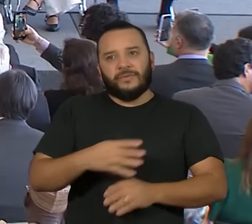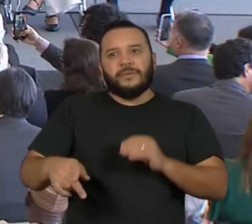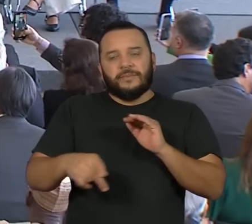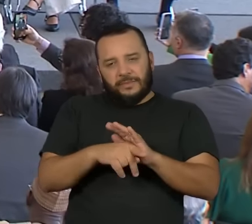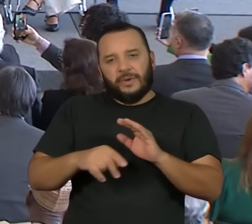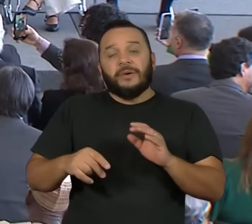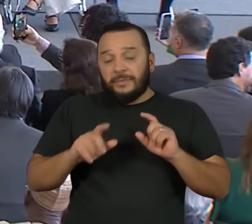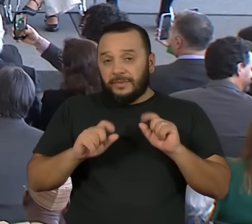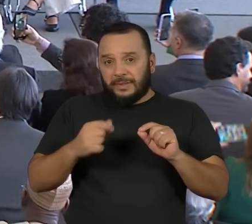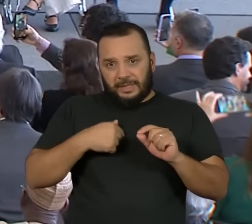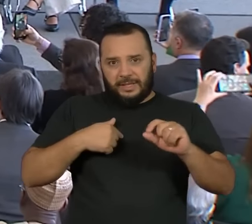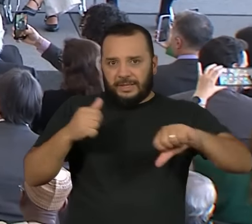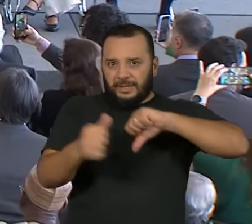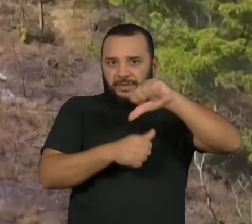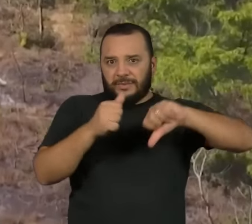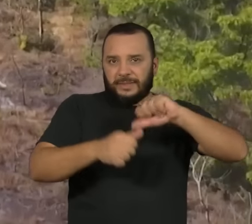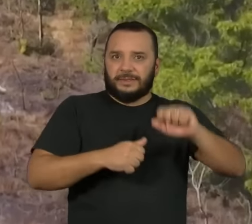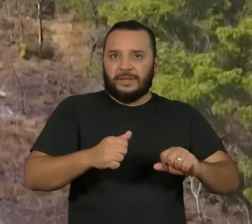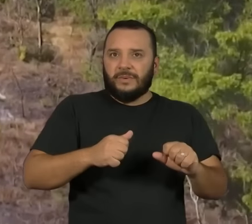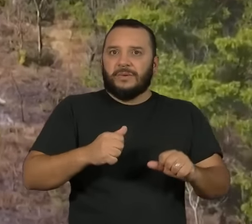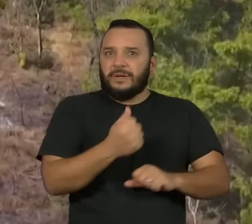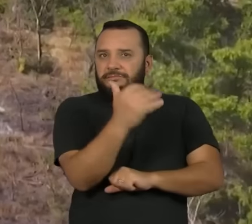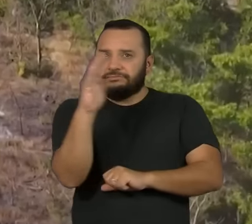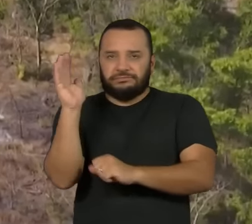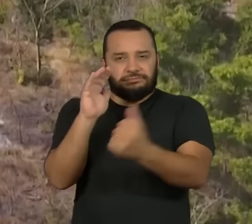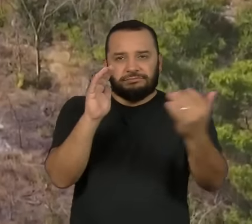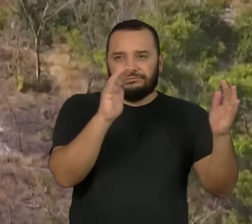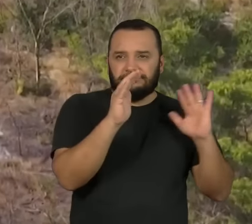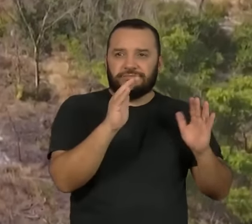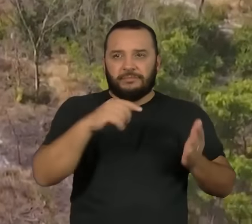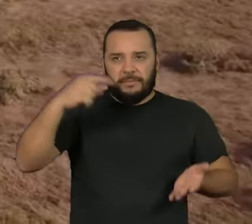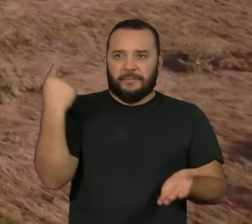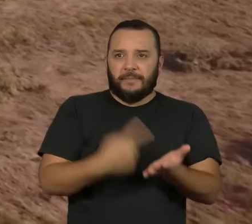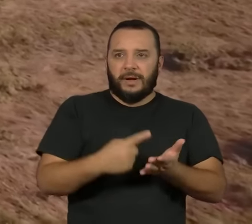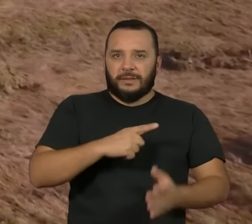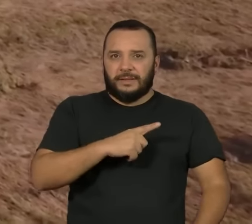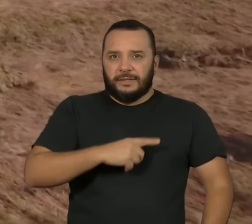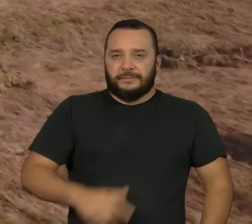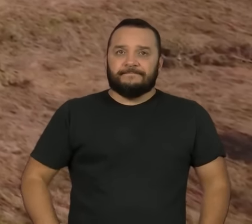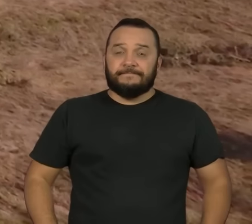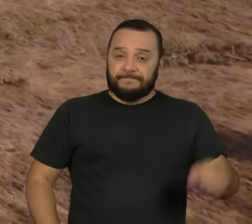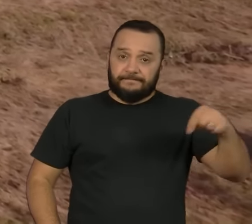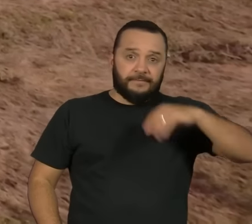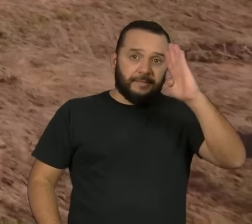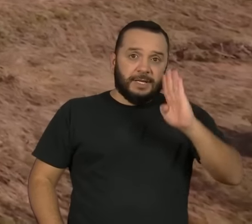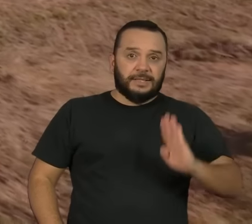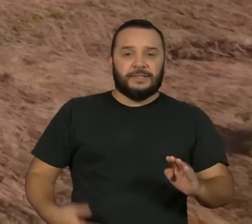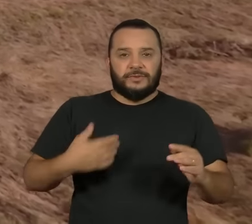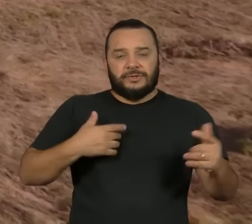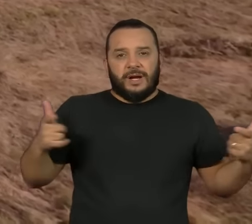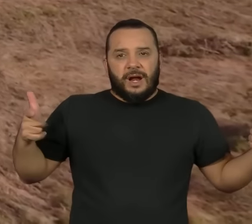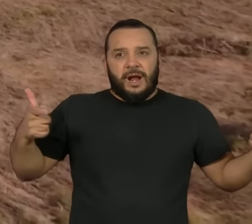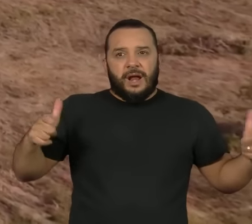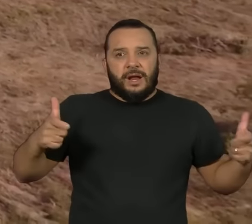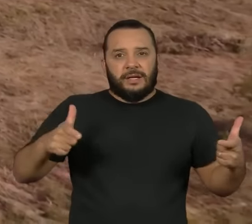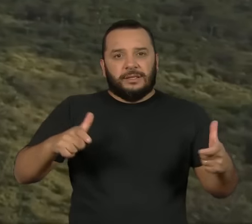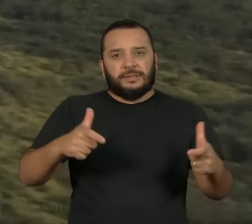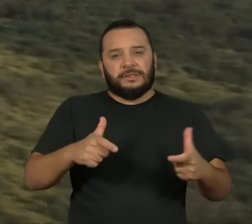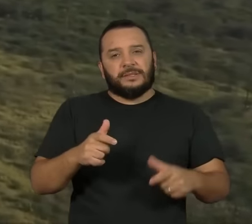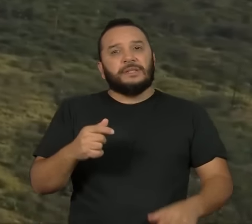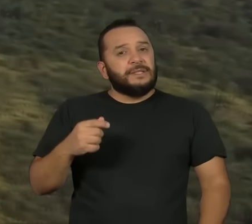Transformação Ecológica. O território brasileiro perdeu 33% das áreas naturais em